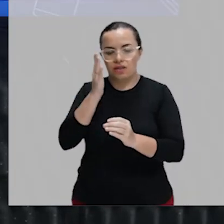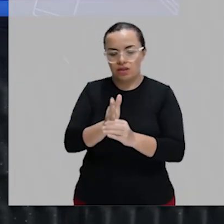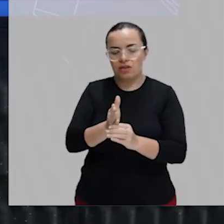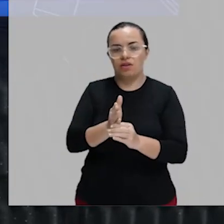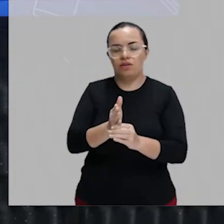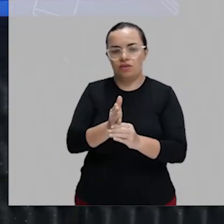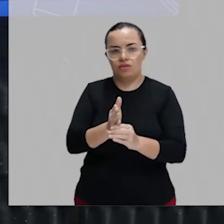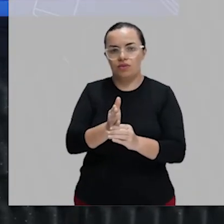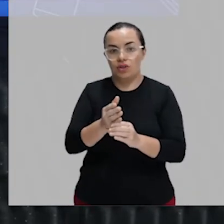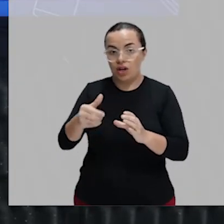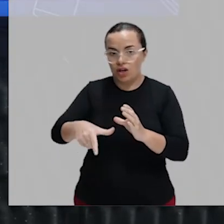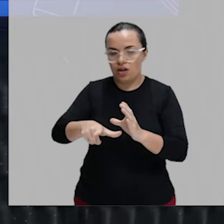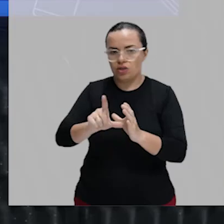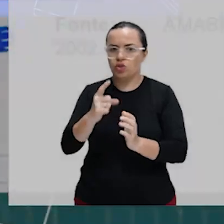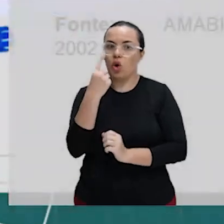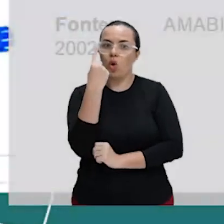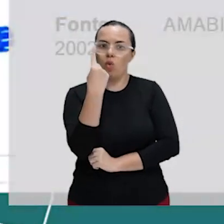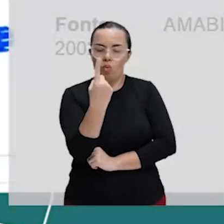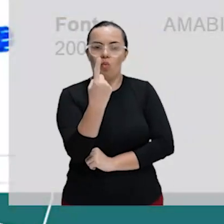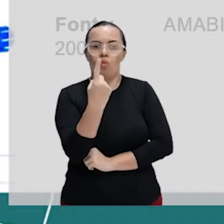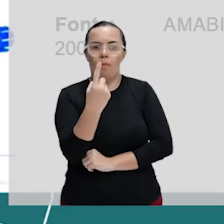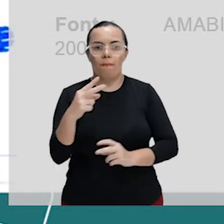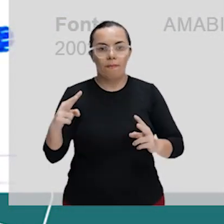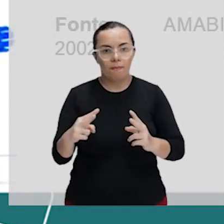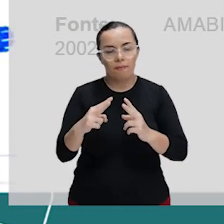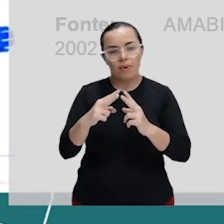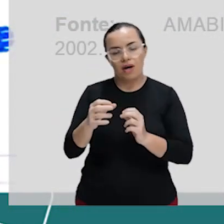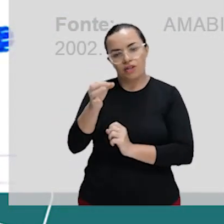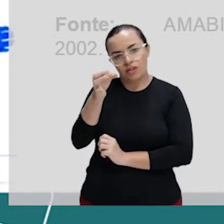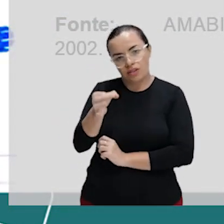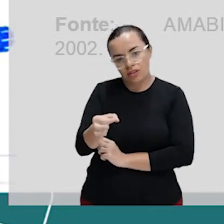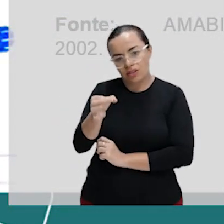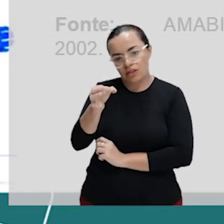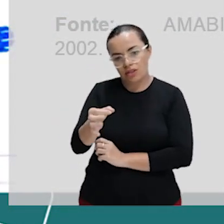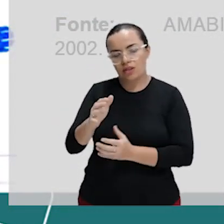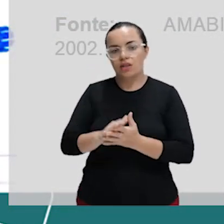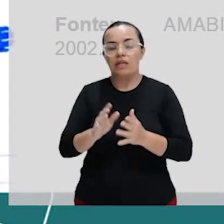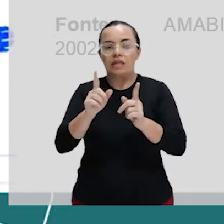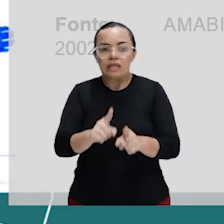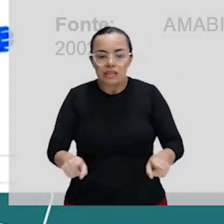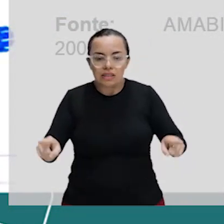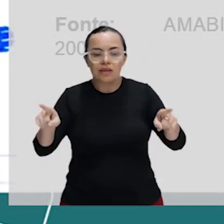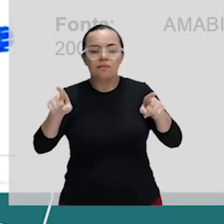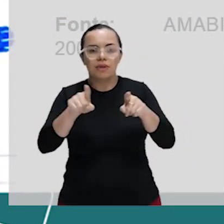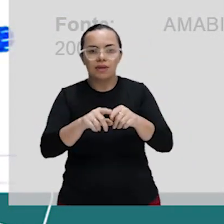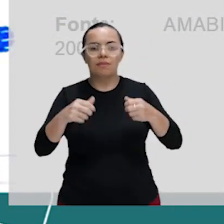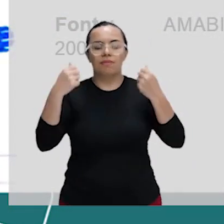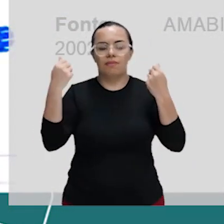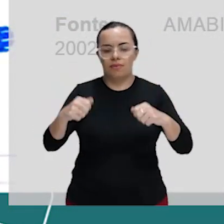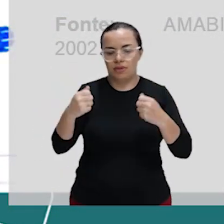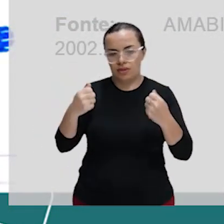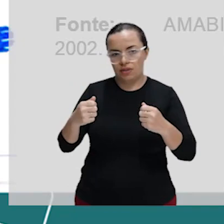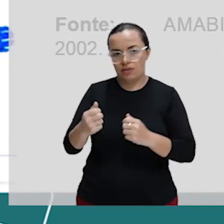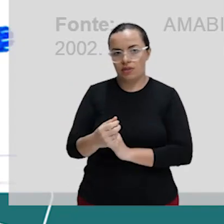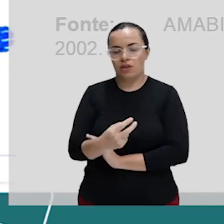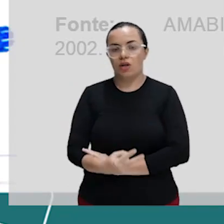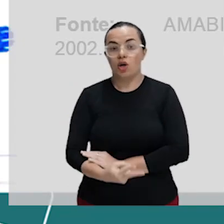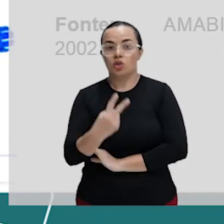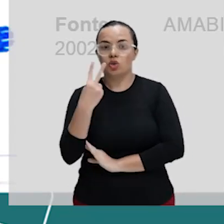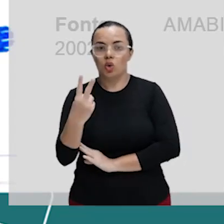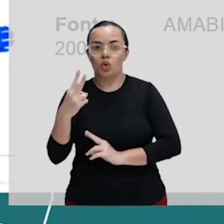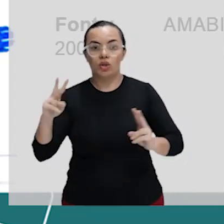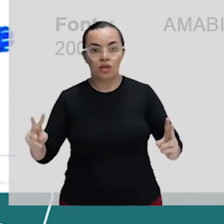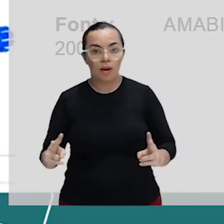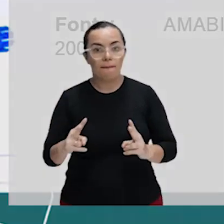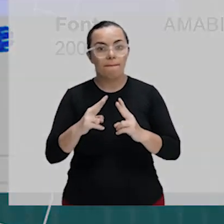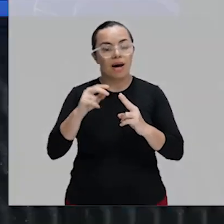de centríolo. Então, quando ela se divide, ela precisa dividir também esses pares de centríolos, formando 2 pares, tá? Que